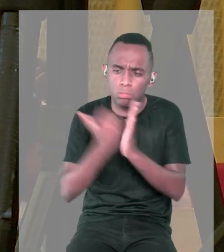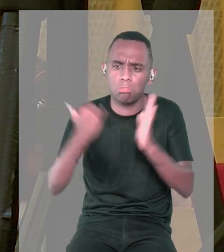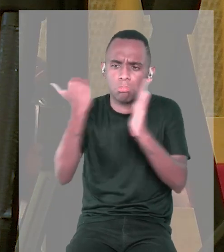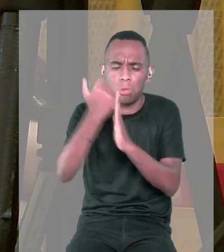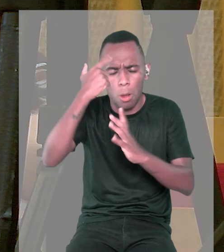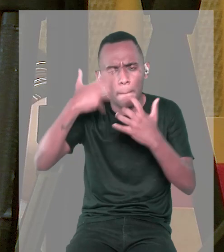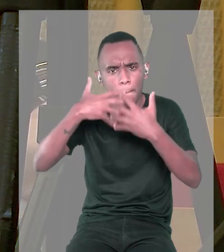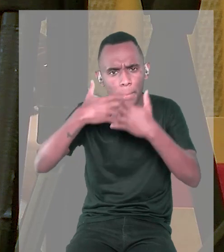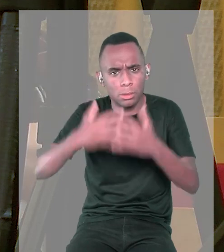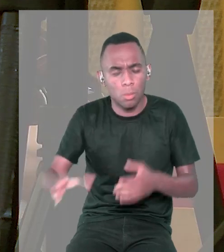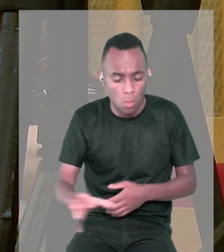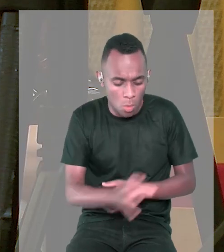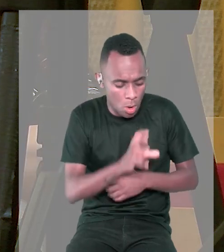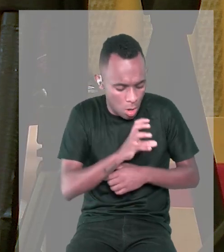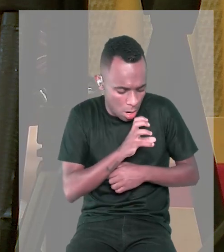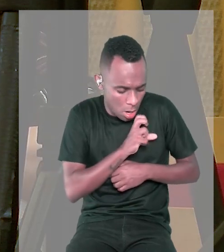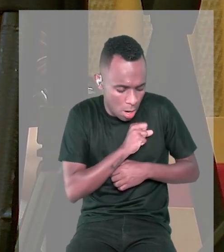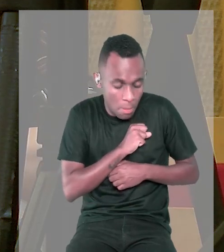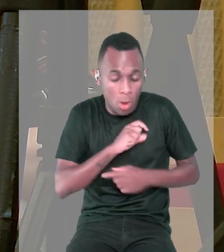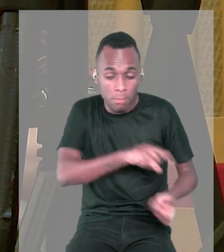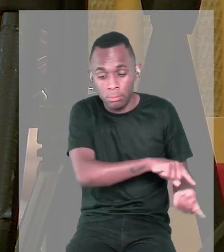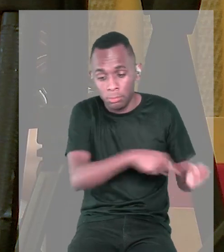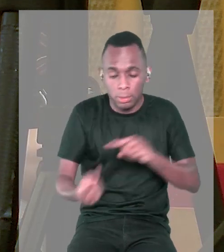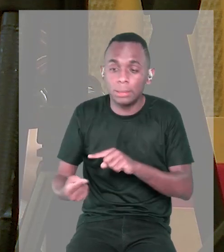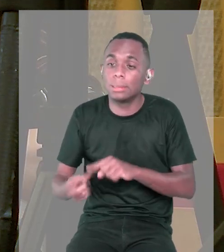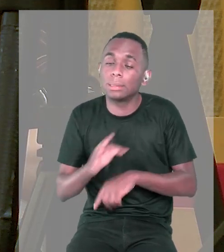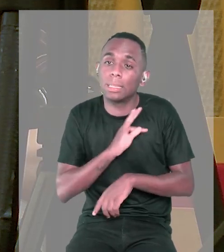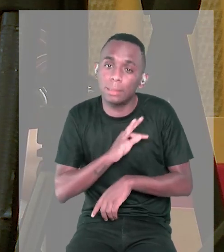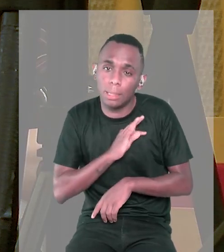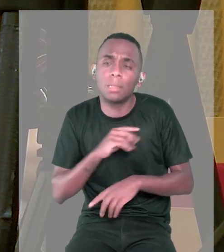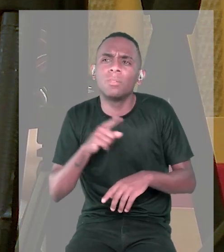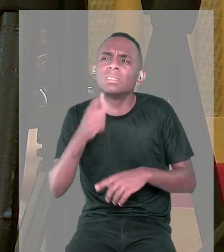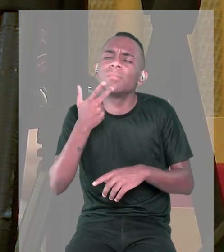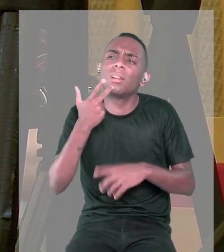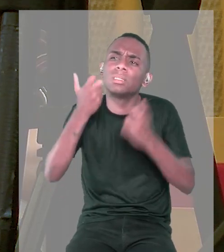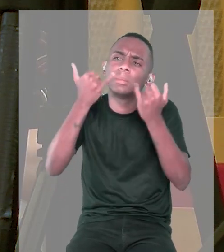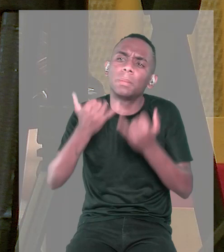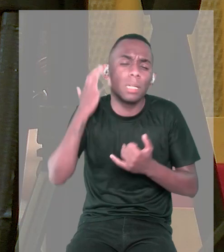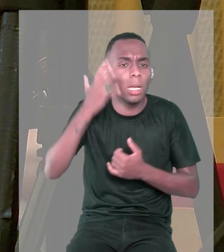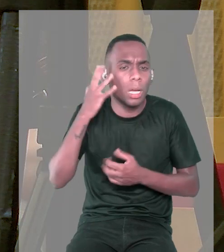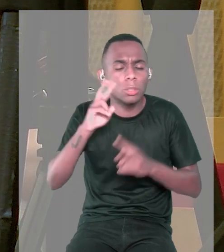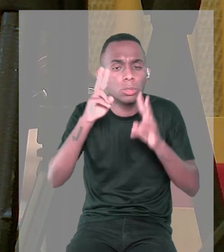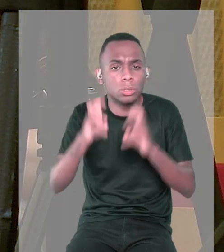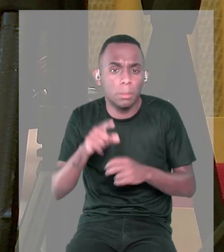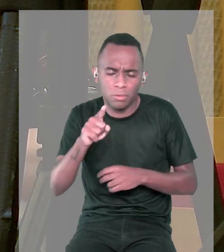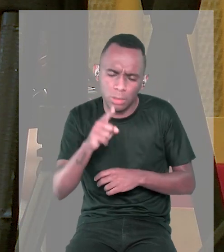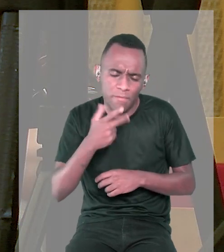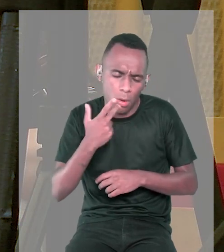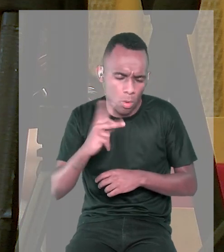Tanto que, quando você estava falando dessa questão, e você citou a Hannah Arendt, agora no final, falando da